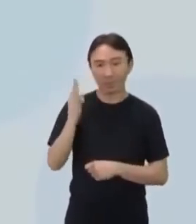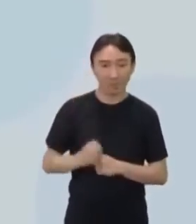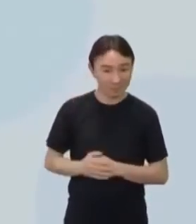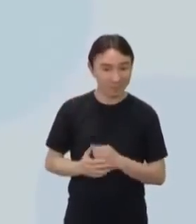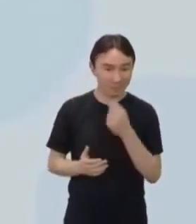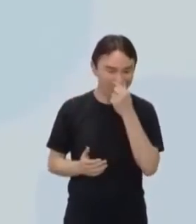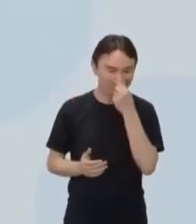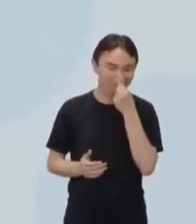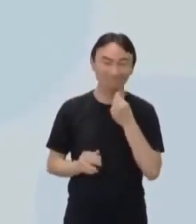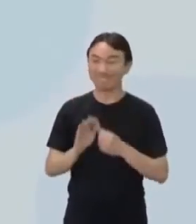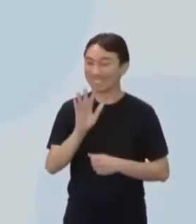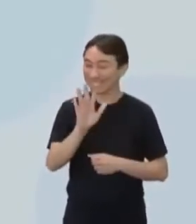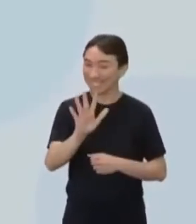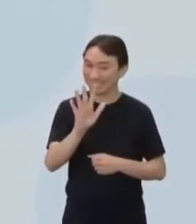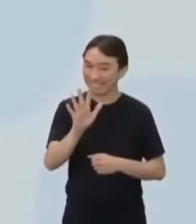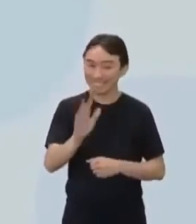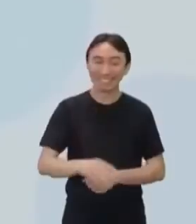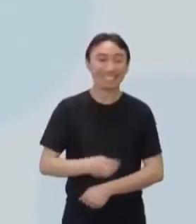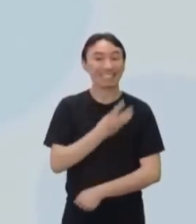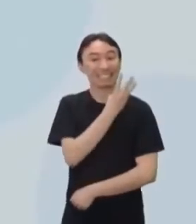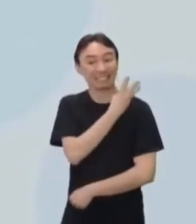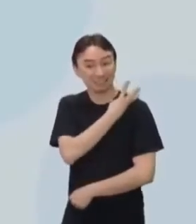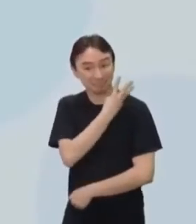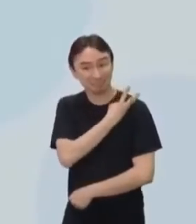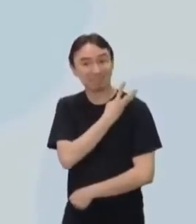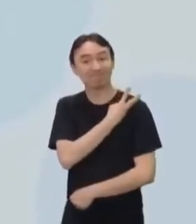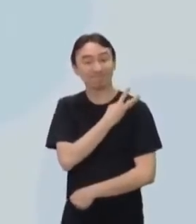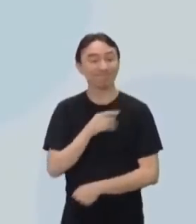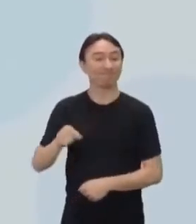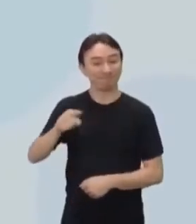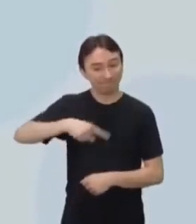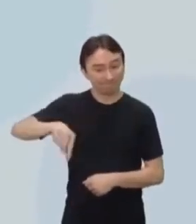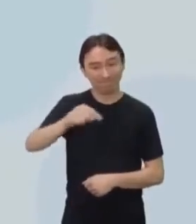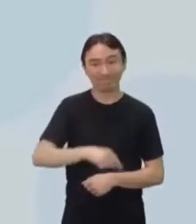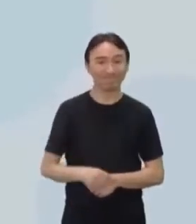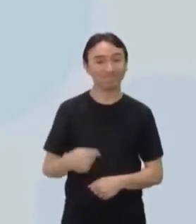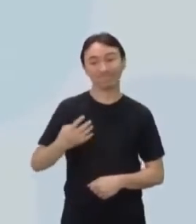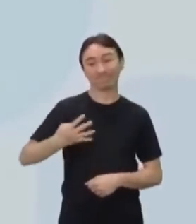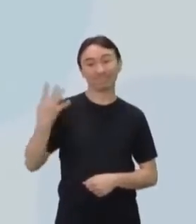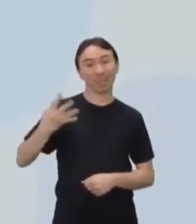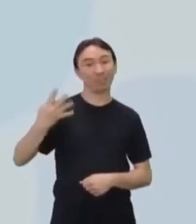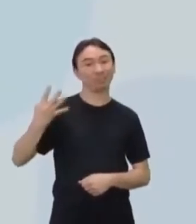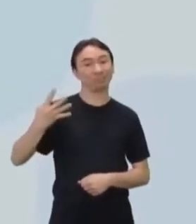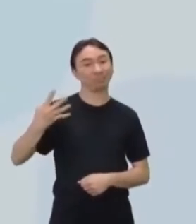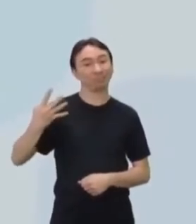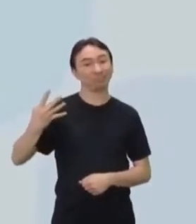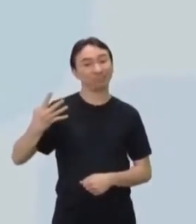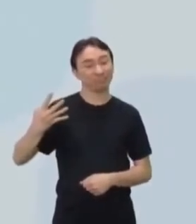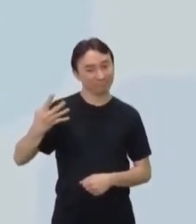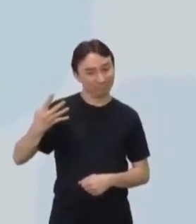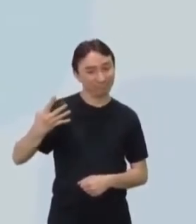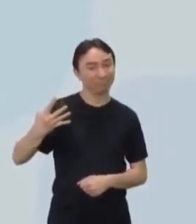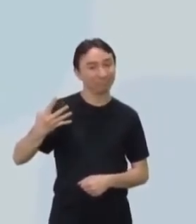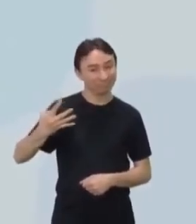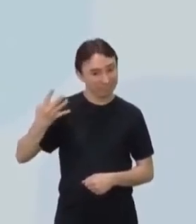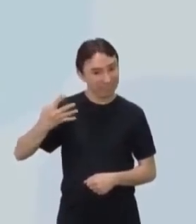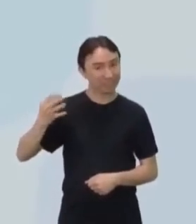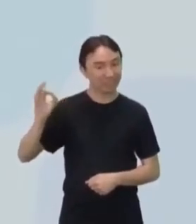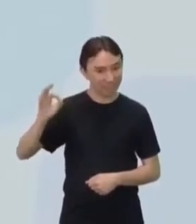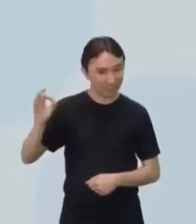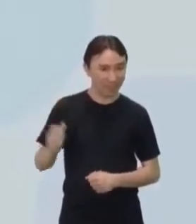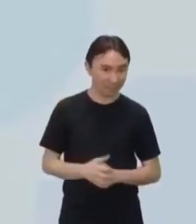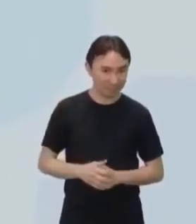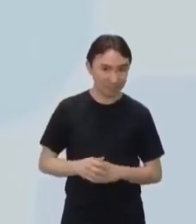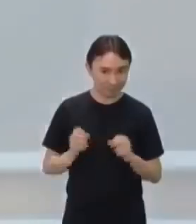ensino médio é que nós estamos em quarto lugar com uma nota de 4,6, considerando toda a rede,